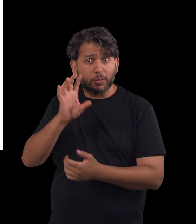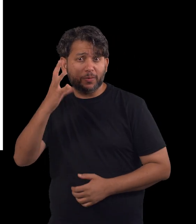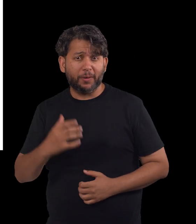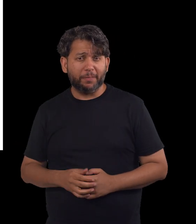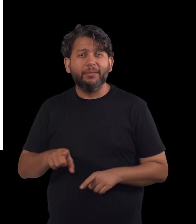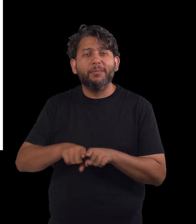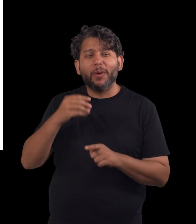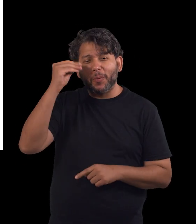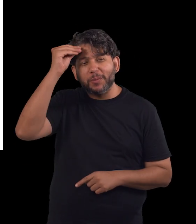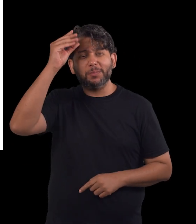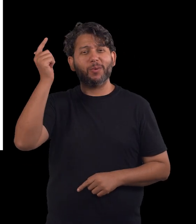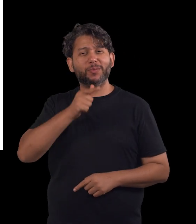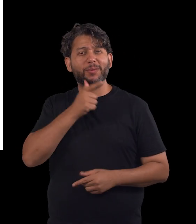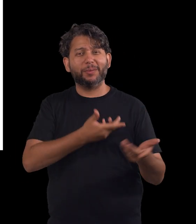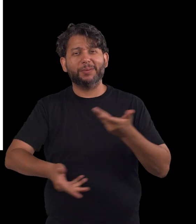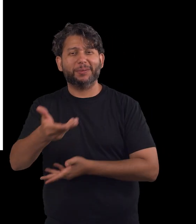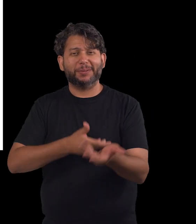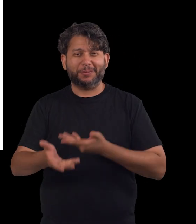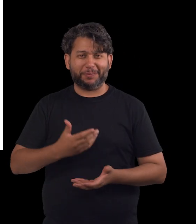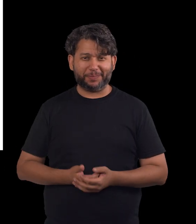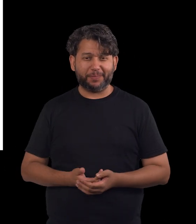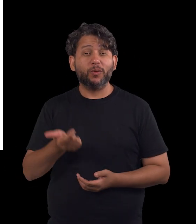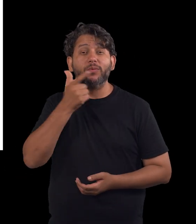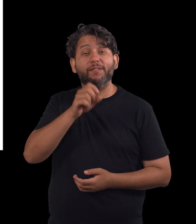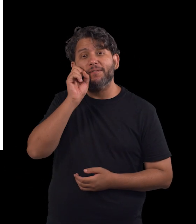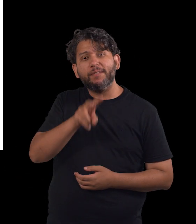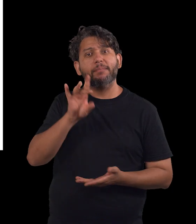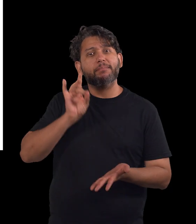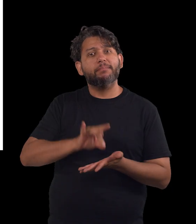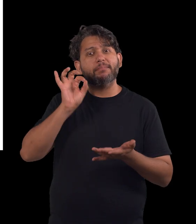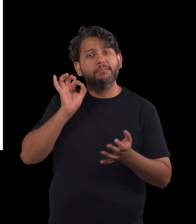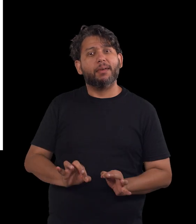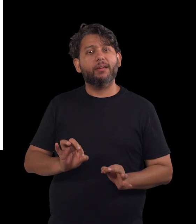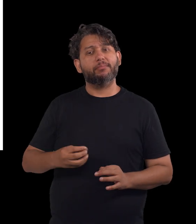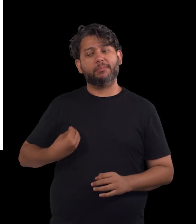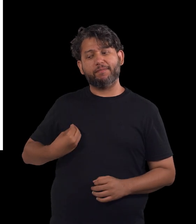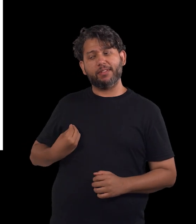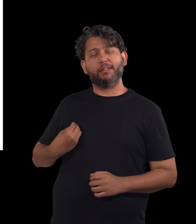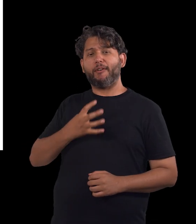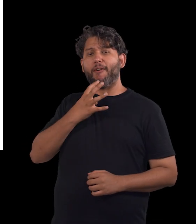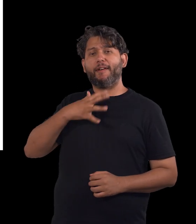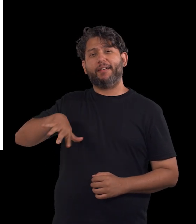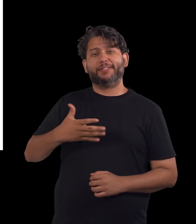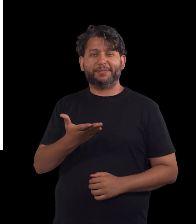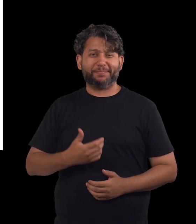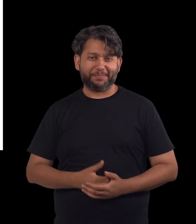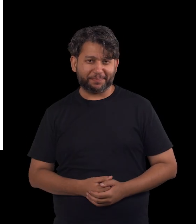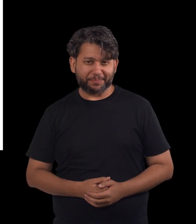e a construir conhecimento de maneira colaborativa, a partir de situações próximas à sua